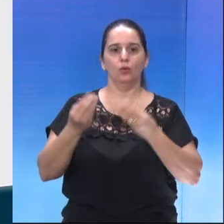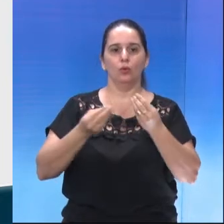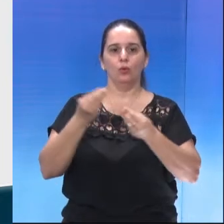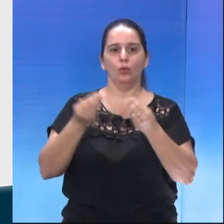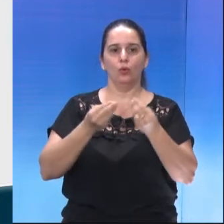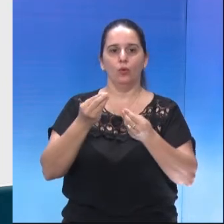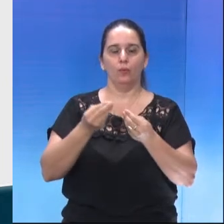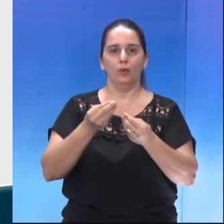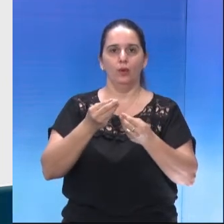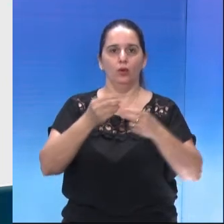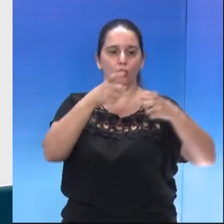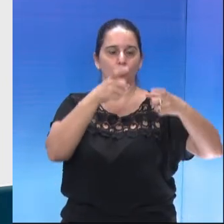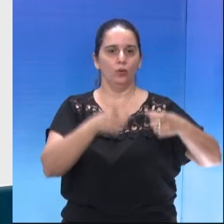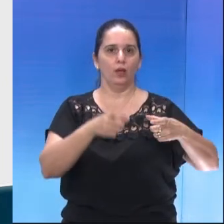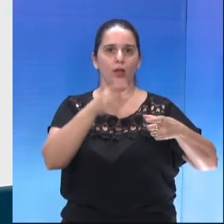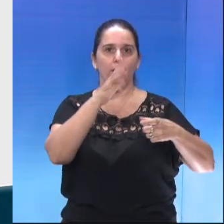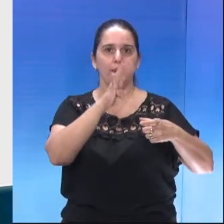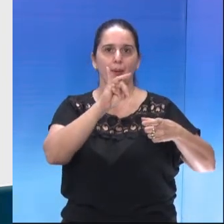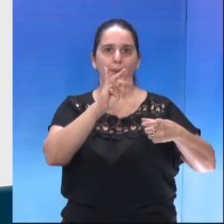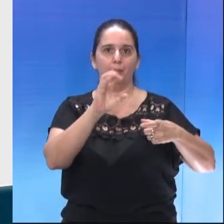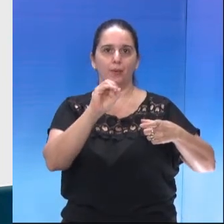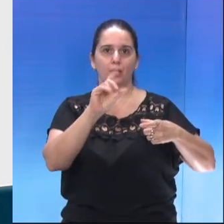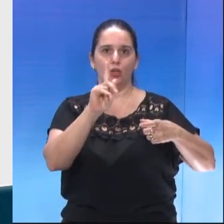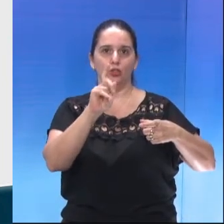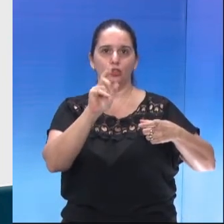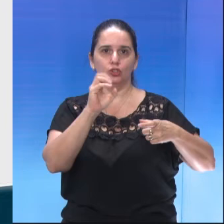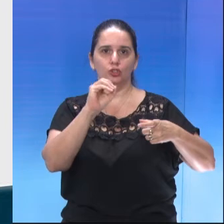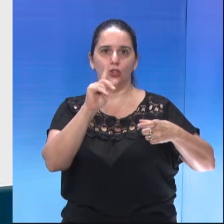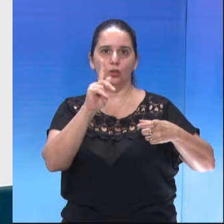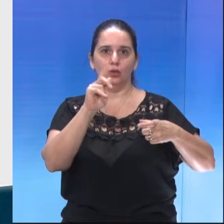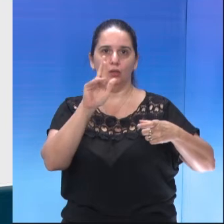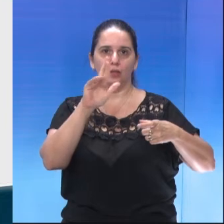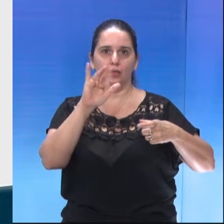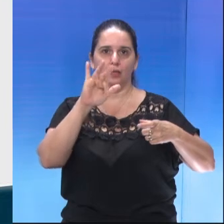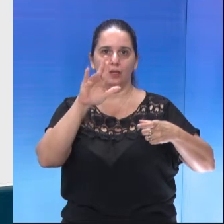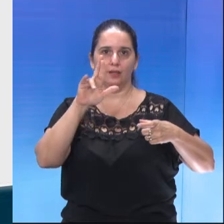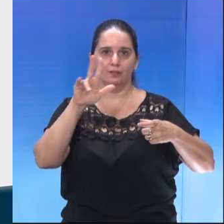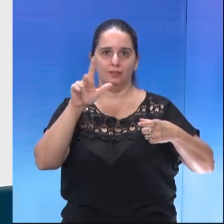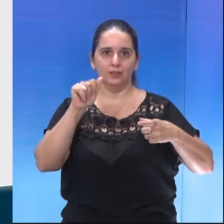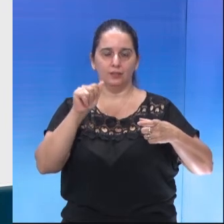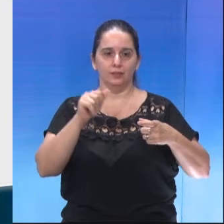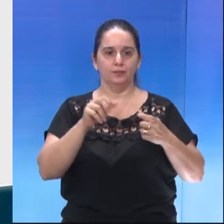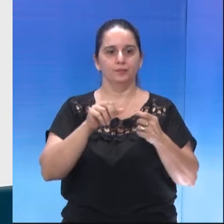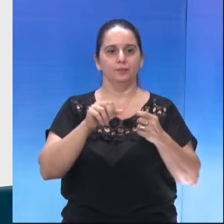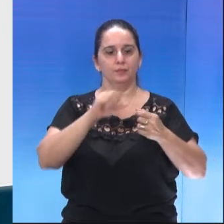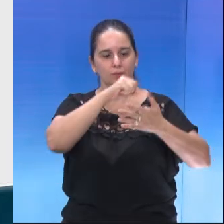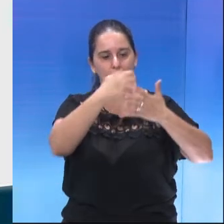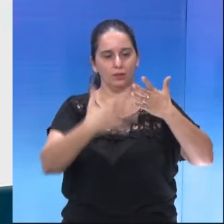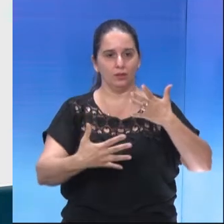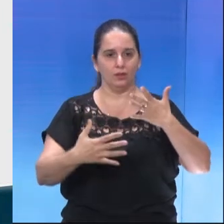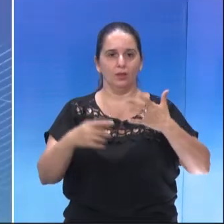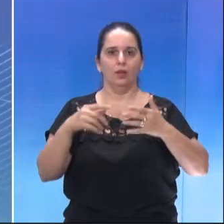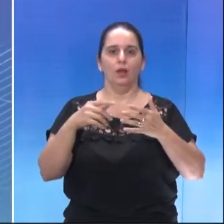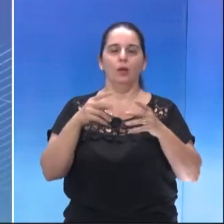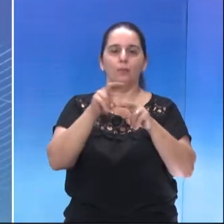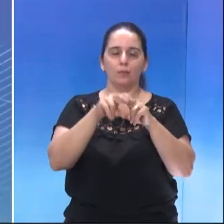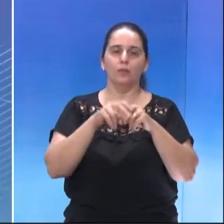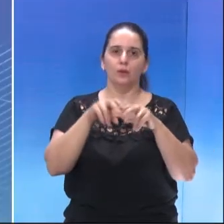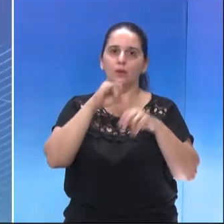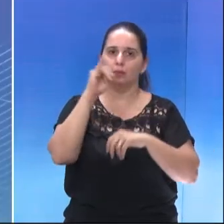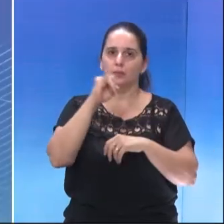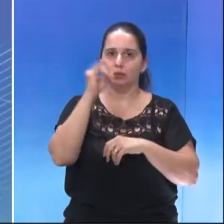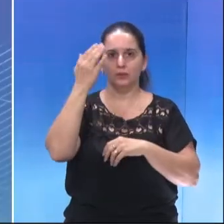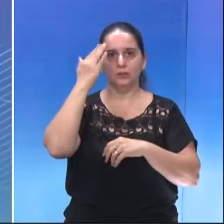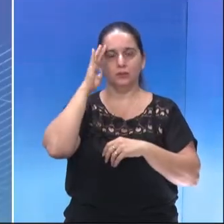área biogeográfica com predomínio de vegetação. Aí apresenta as alternativas. Então, por isso eu digo para vocês que é